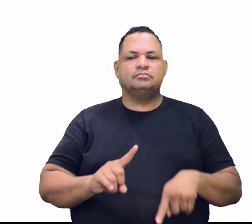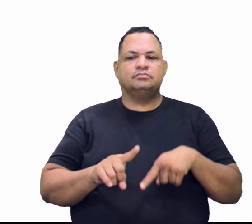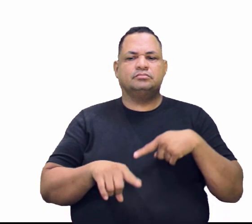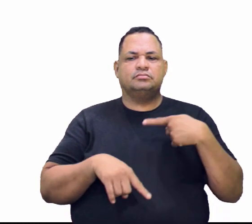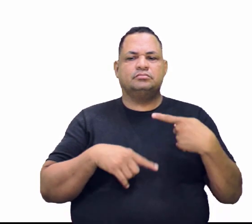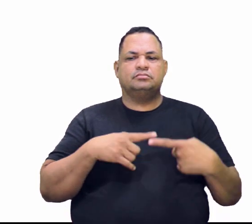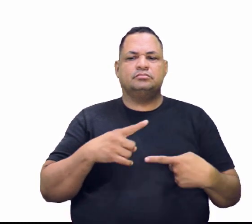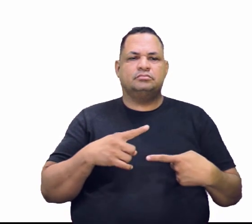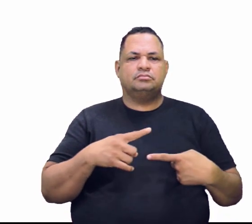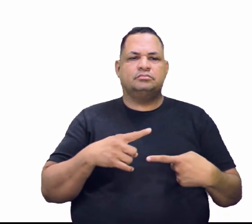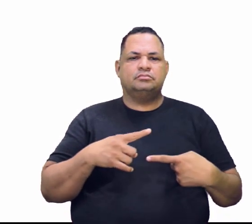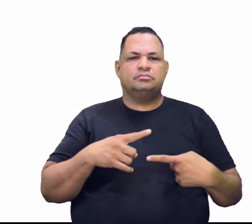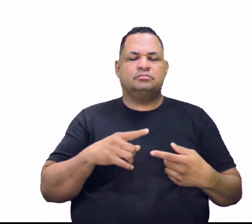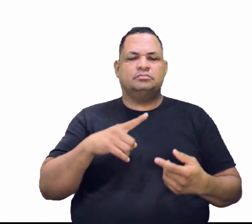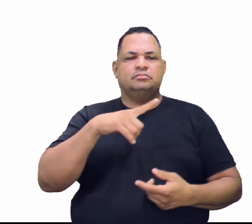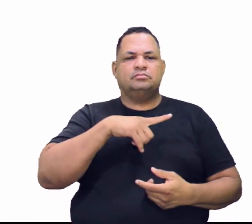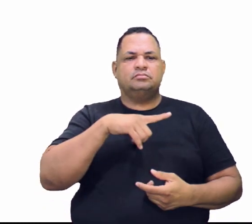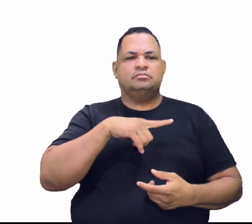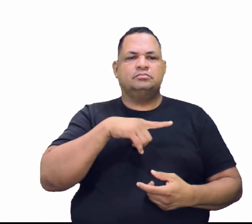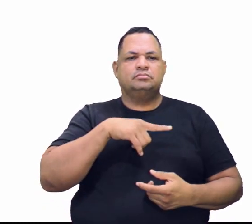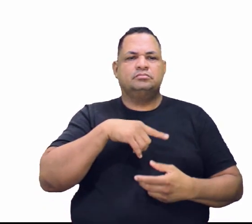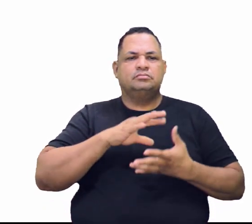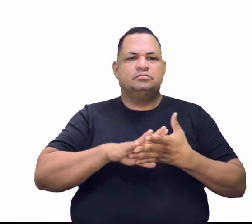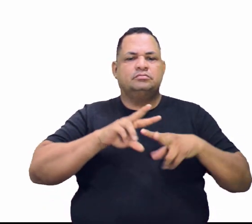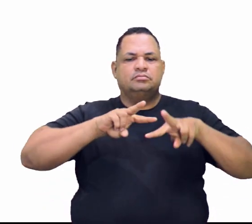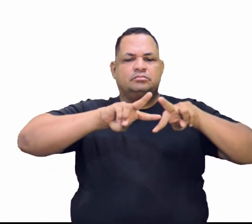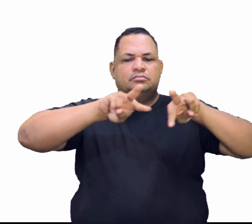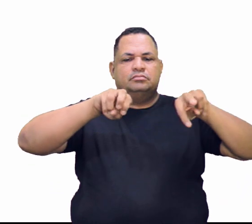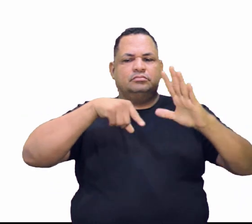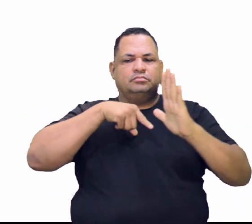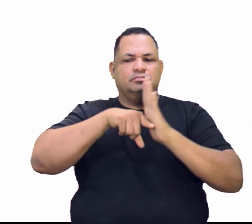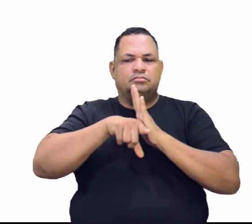Próxima. A expedição de